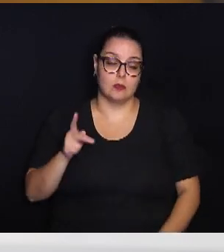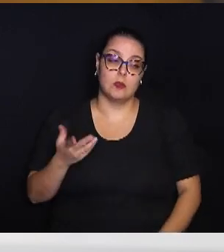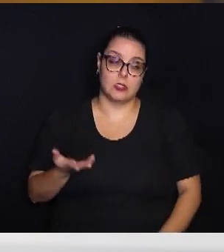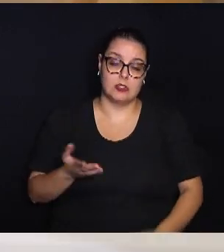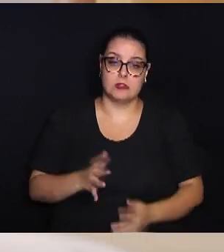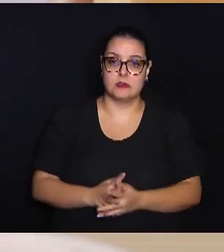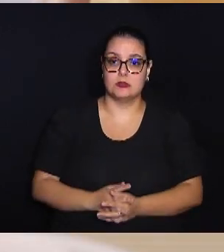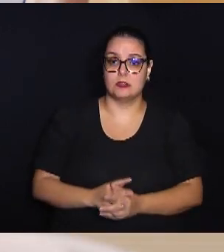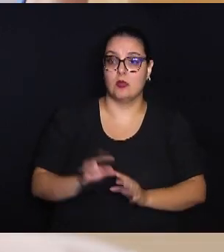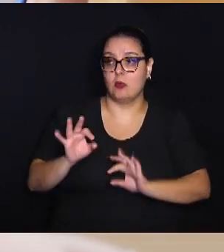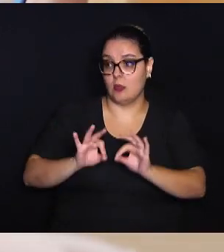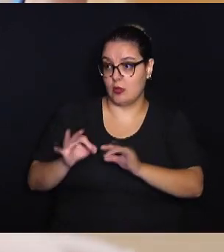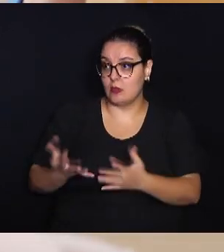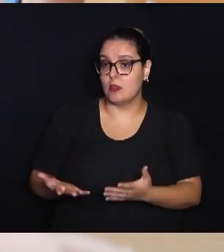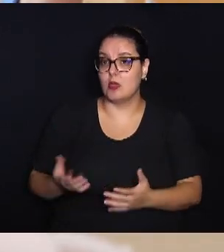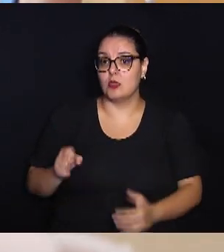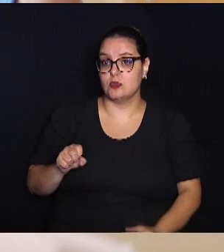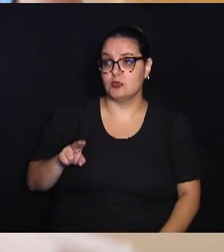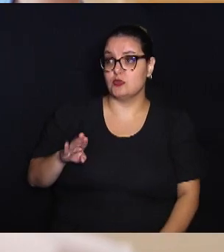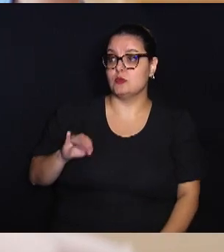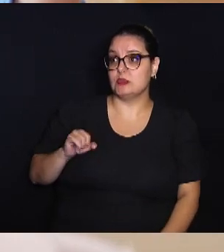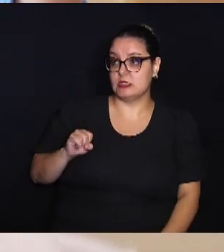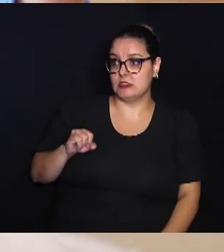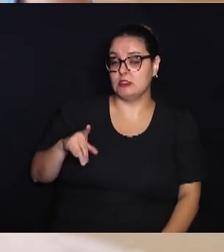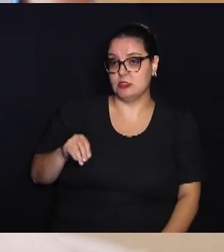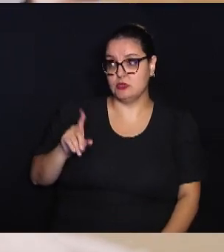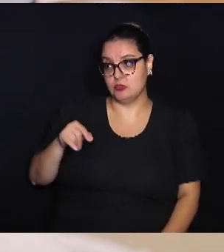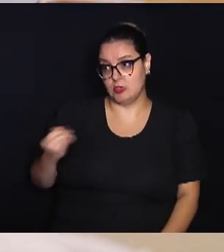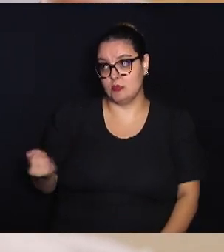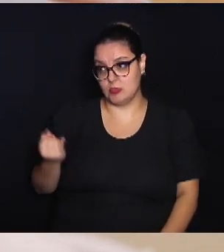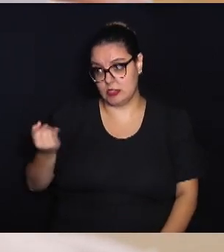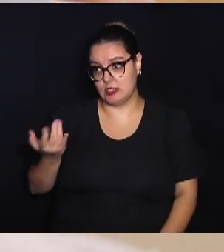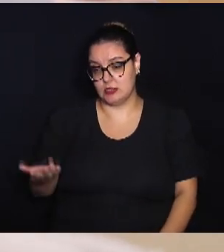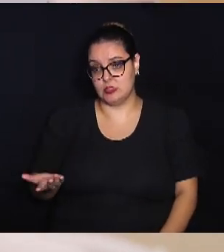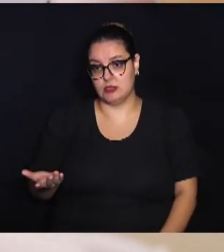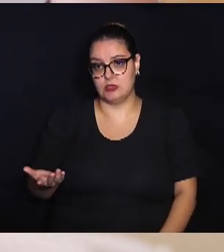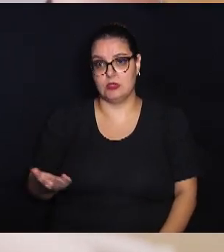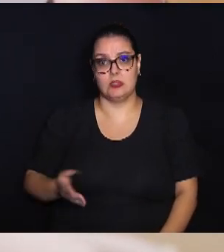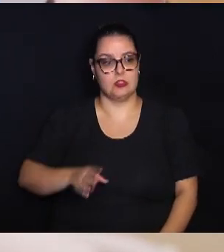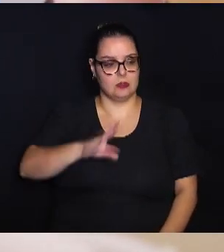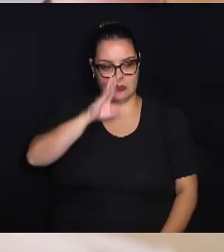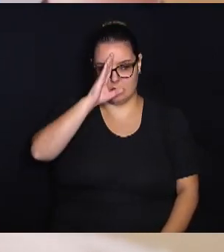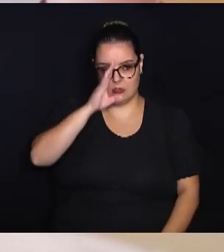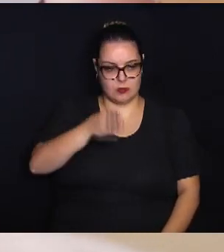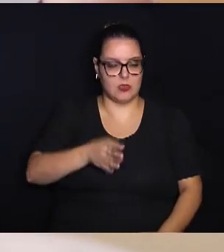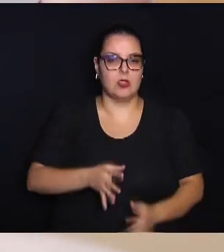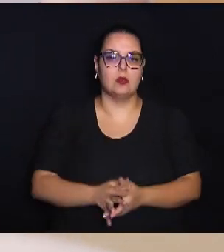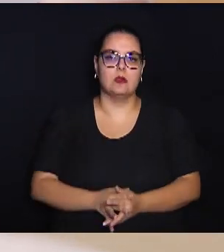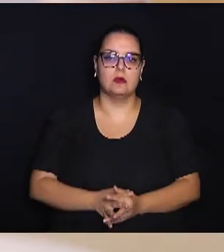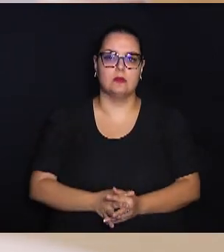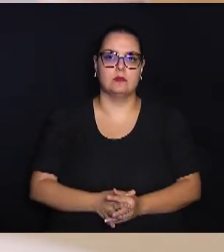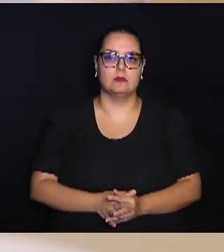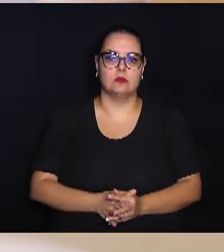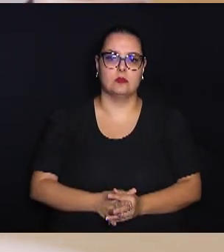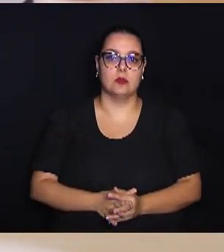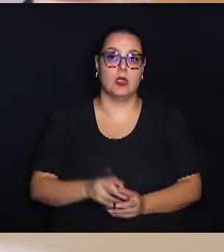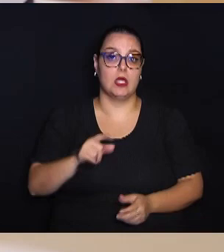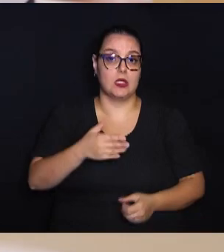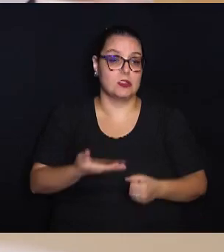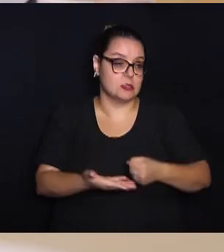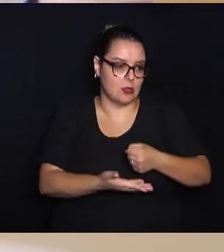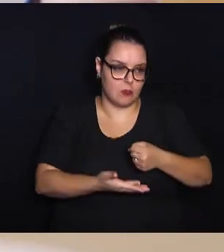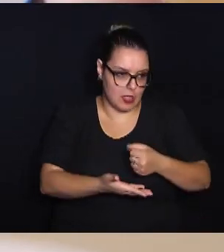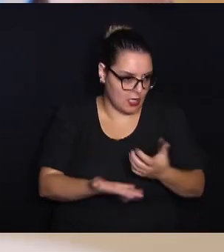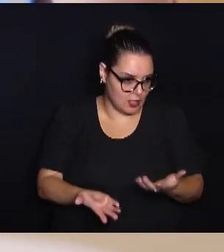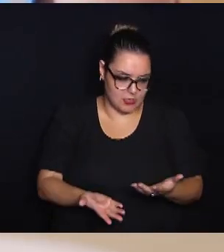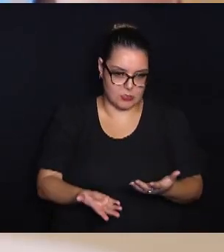do aposentado. Então, planejar o estilo de vida na aposentadoria é fundamental. Você não vai conseguir reproduzir. Esse é o